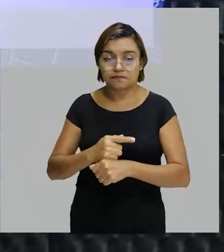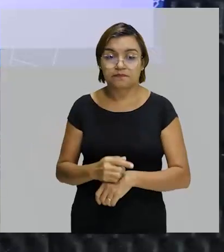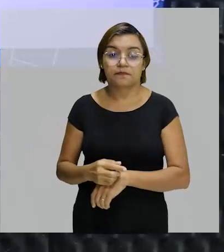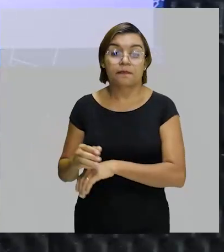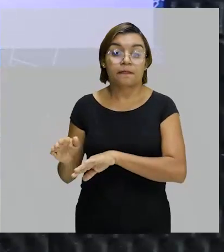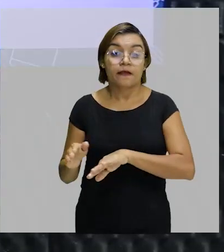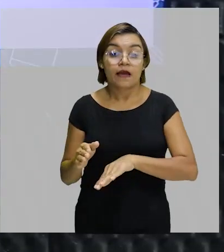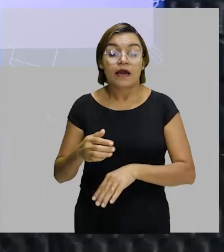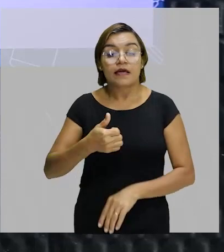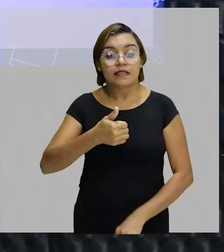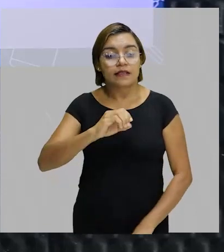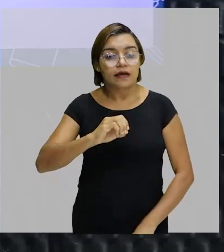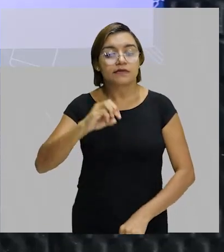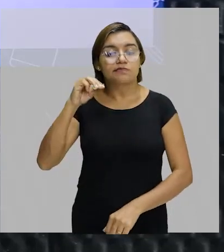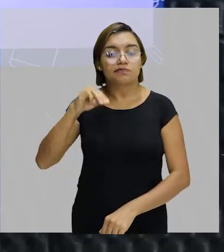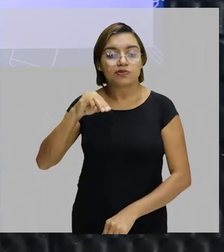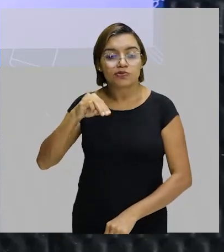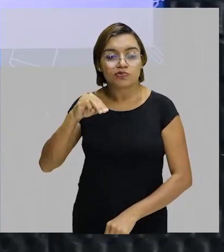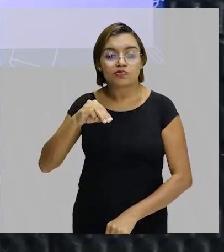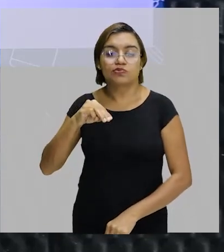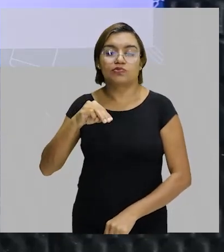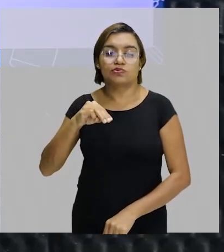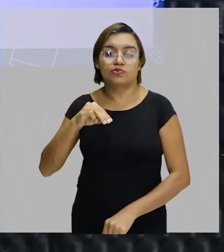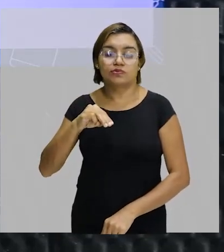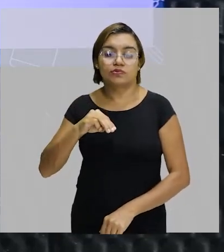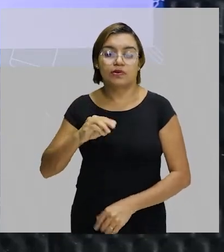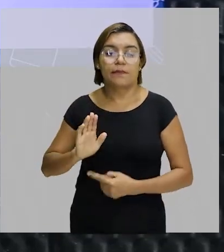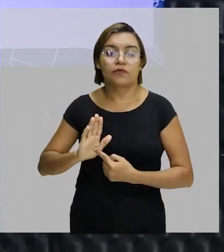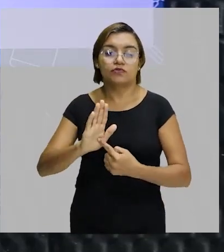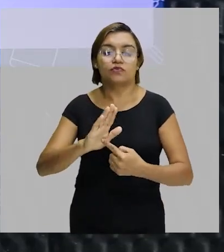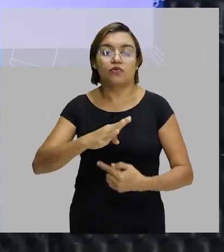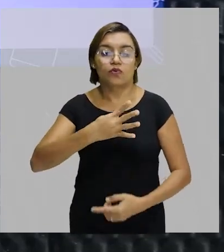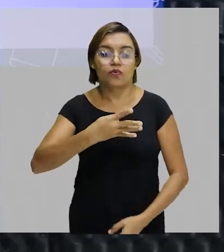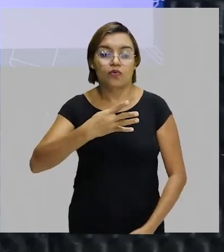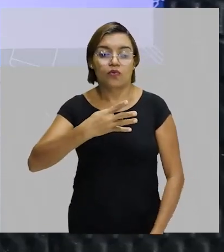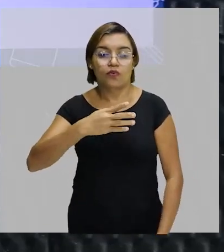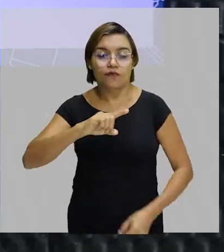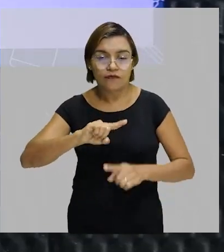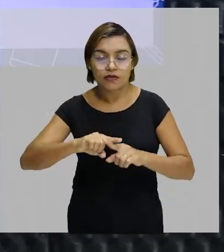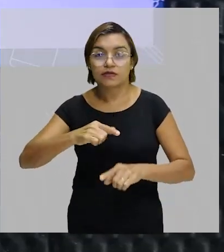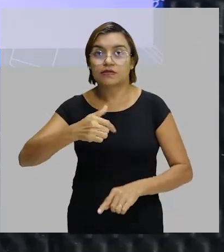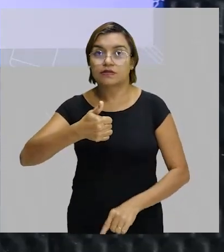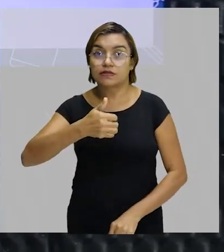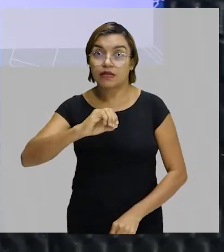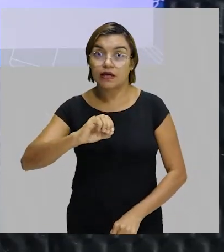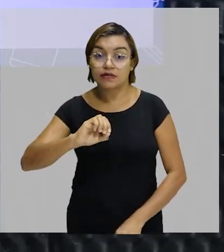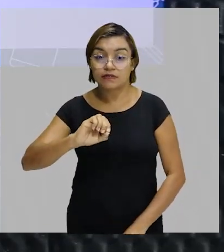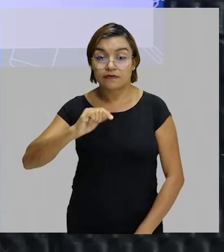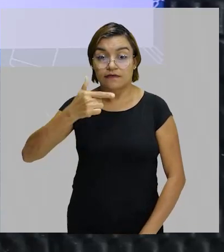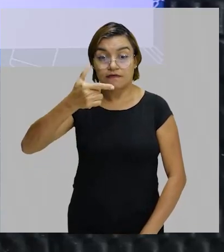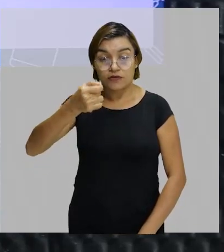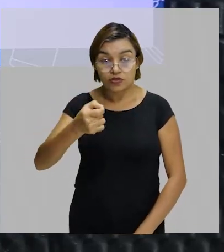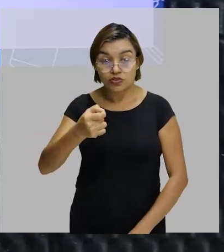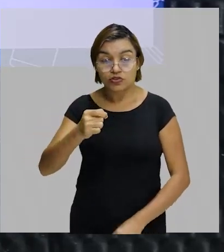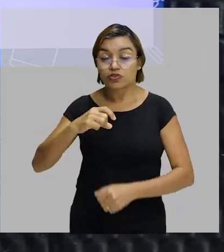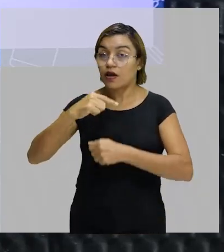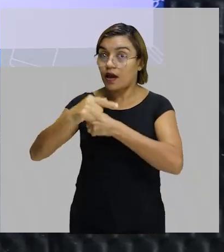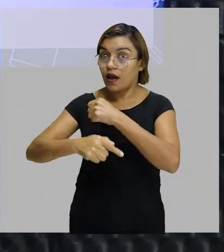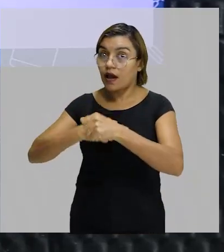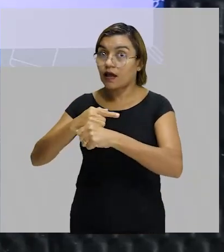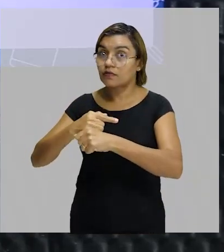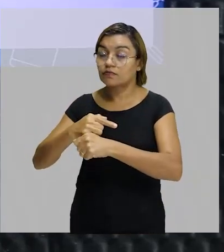minutos 4 vezes 10 elevado a 20 átomos. Observe que a quantidade de átomos